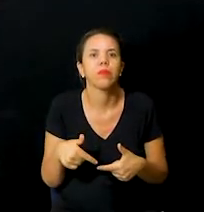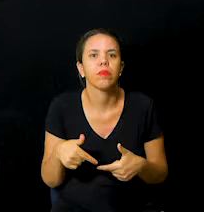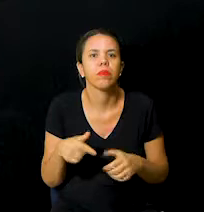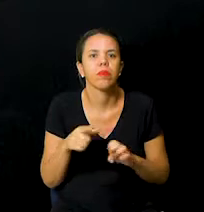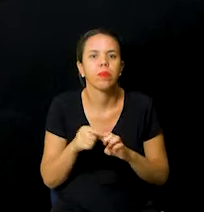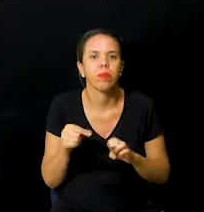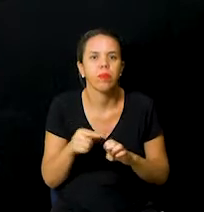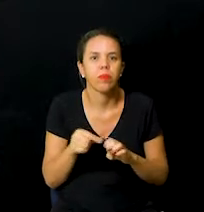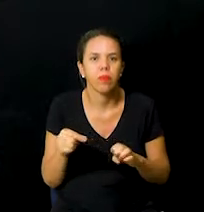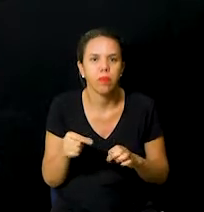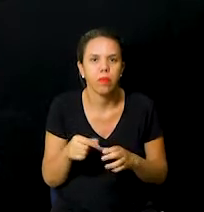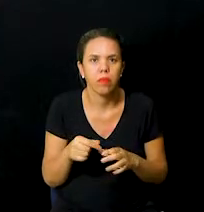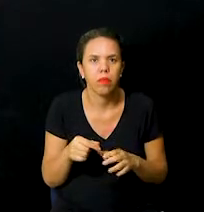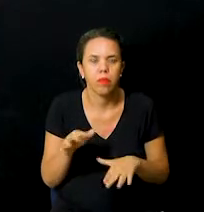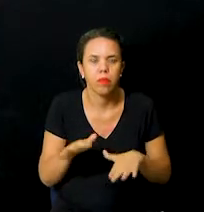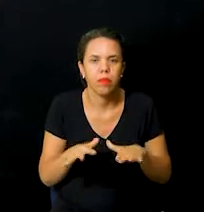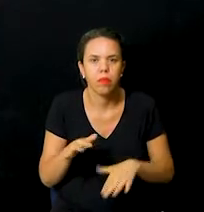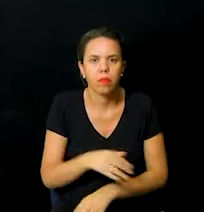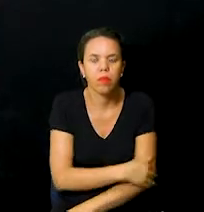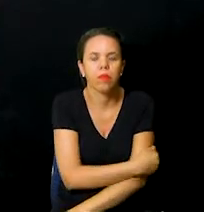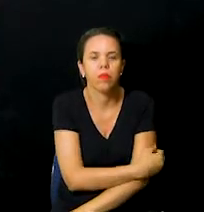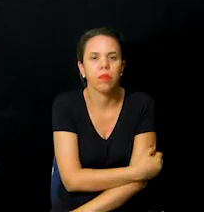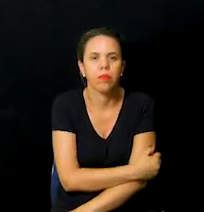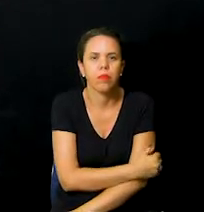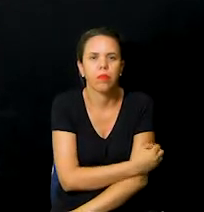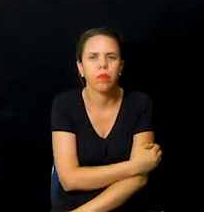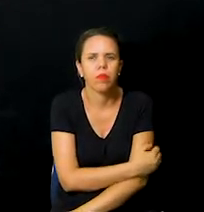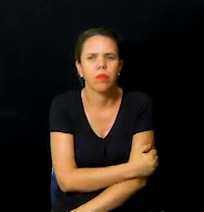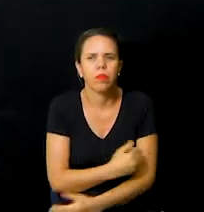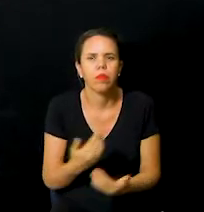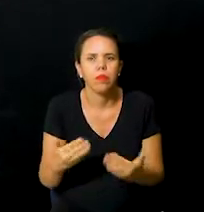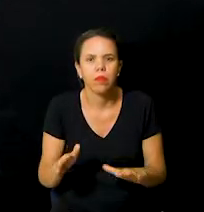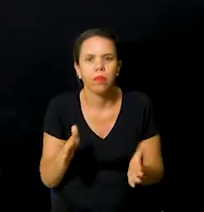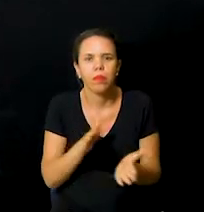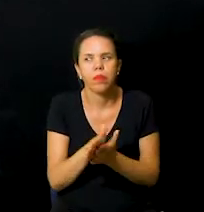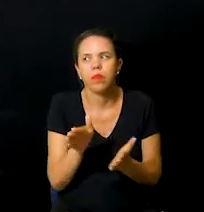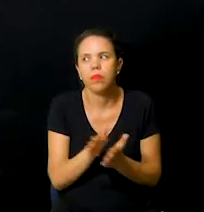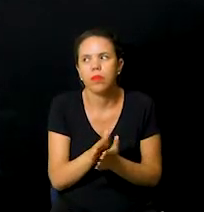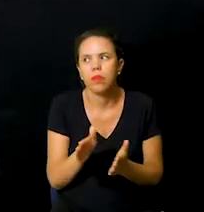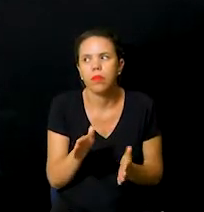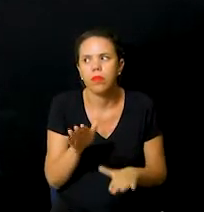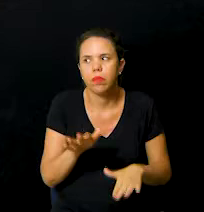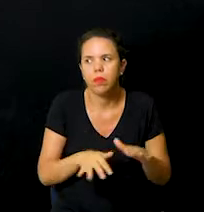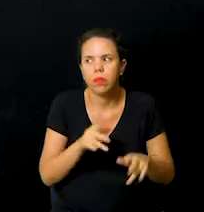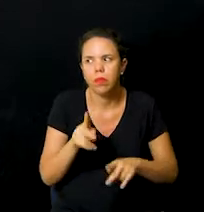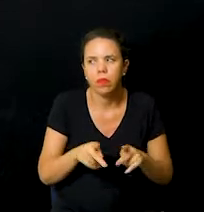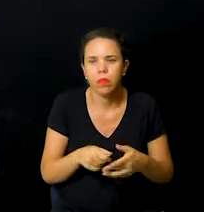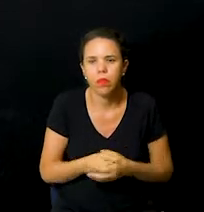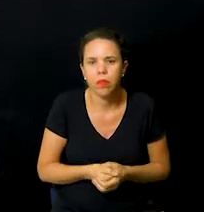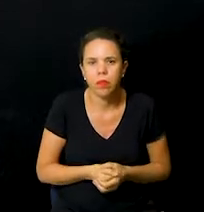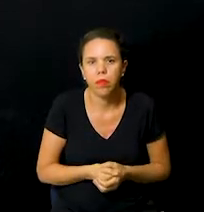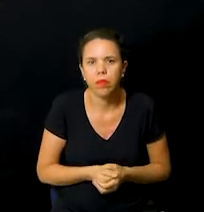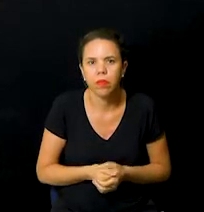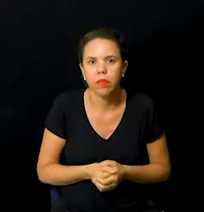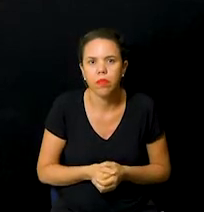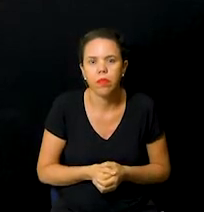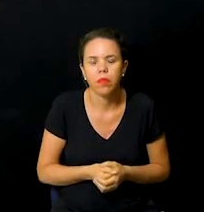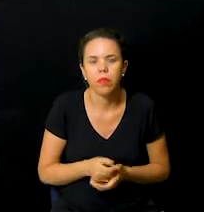do empreendedorismo, às vezes eu abria uma rede social e via muitas publicações de determinada pessoa.